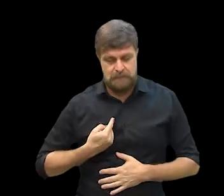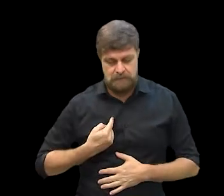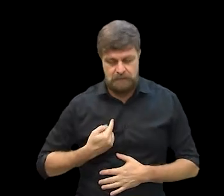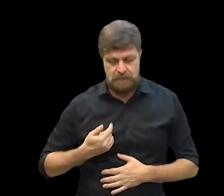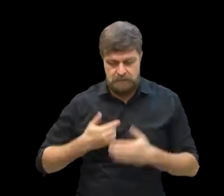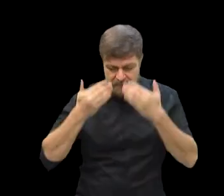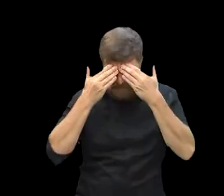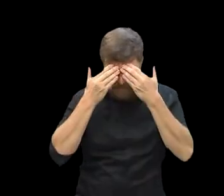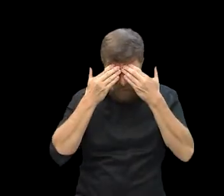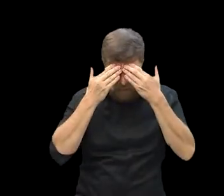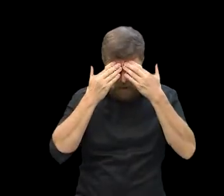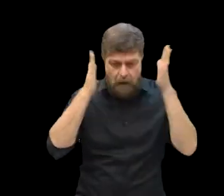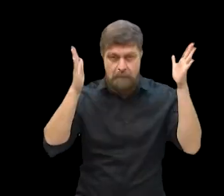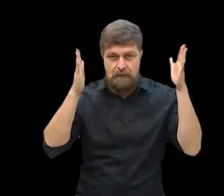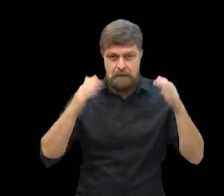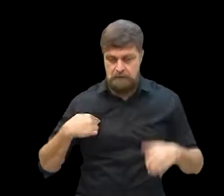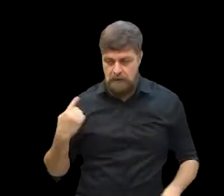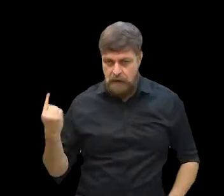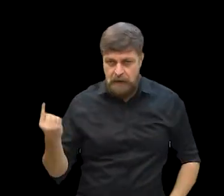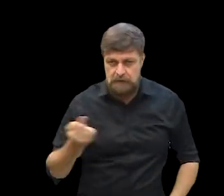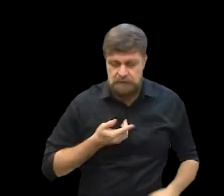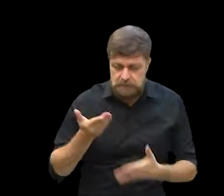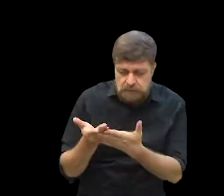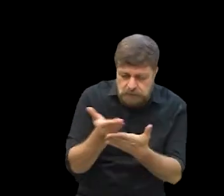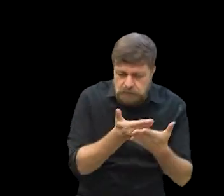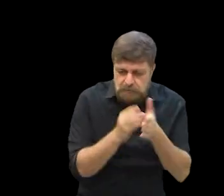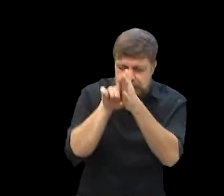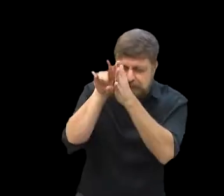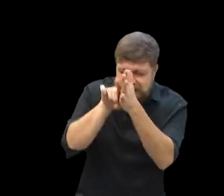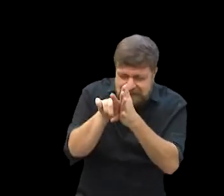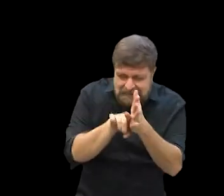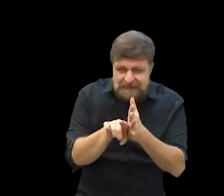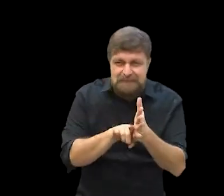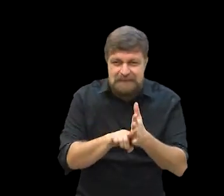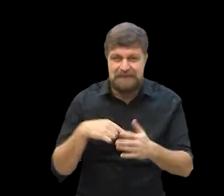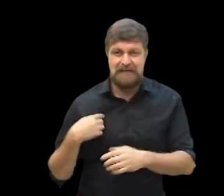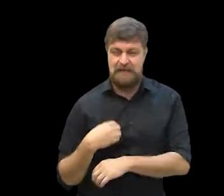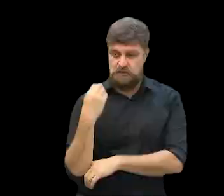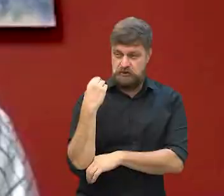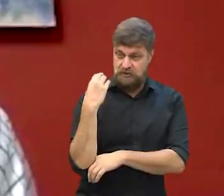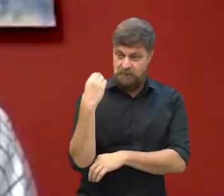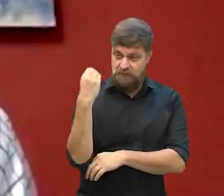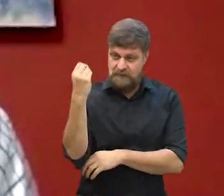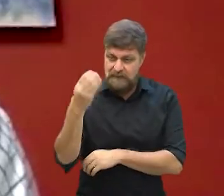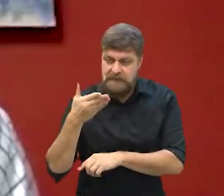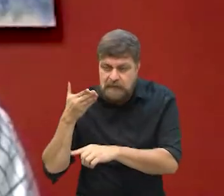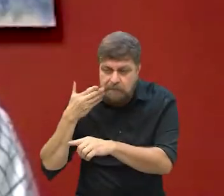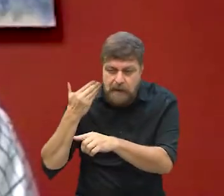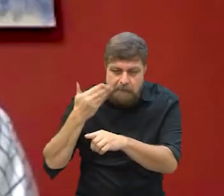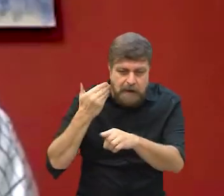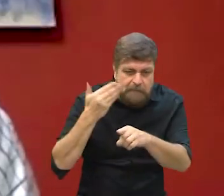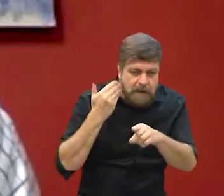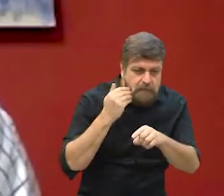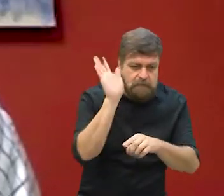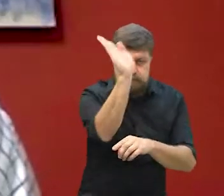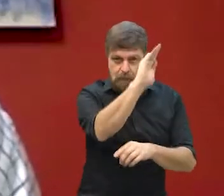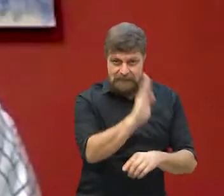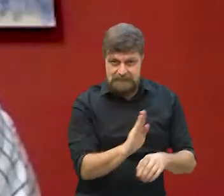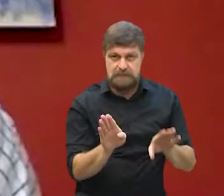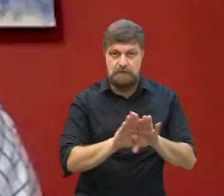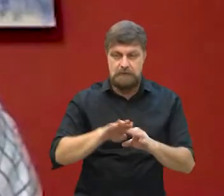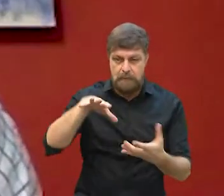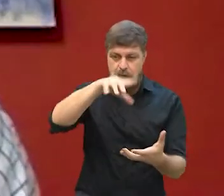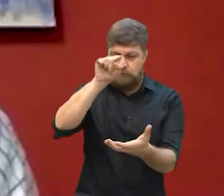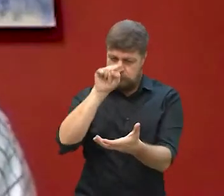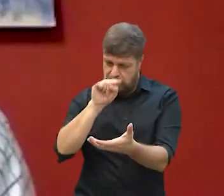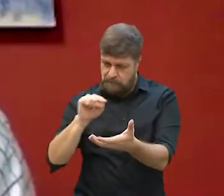teve a cabeça muito aberta. Até hoje, a gente estuda bastante, a gente pesquisa bastante, a gente viaja bastante, Brasil e outras partes